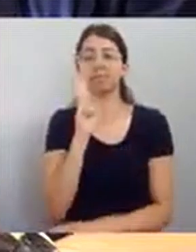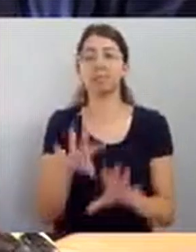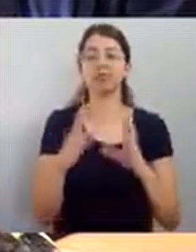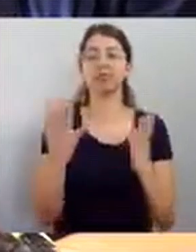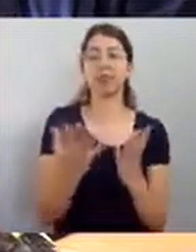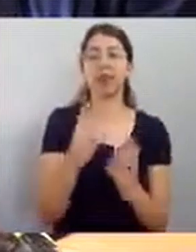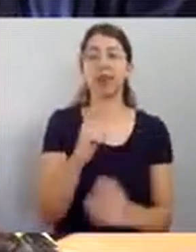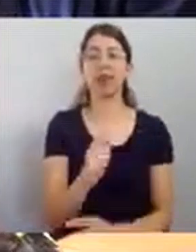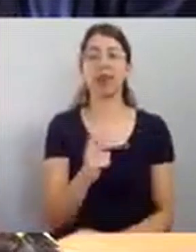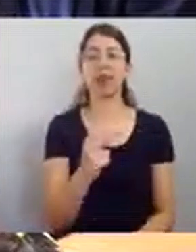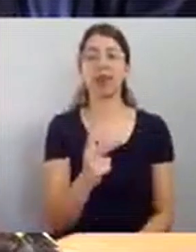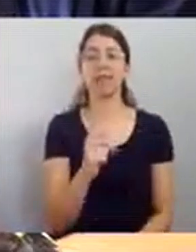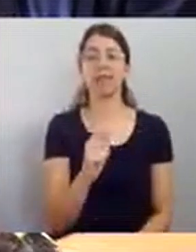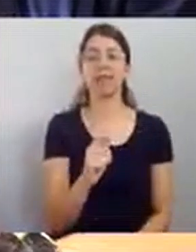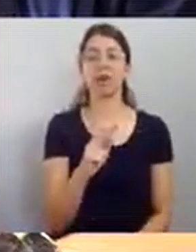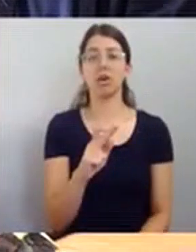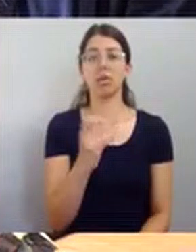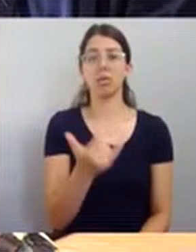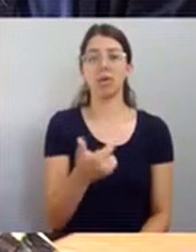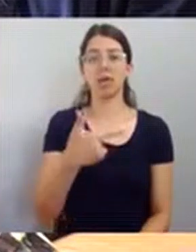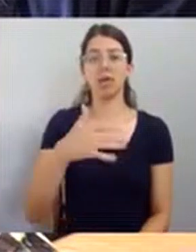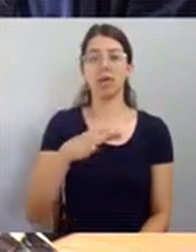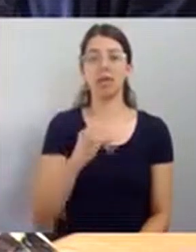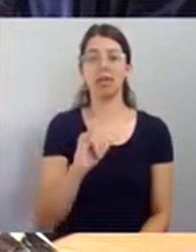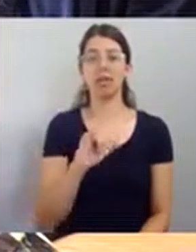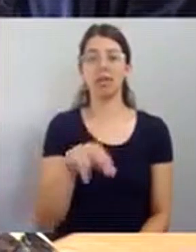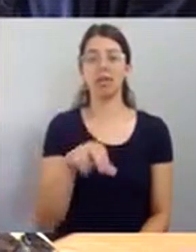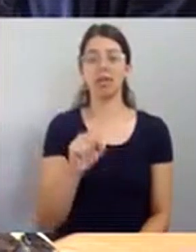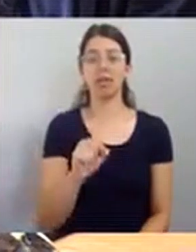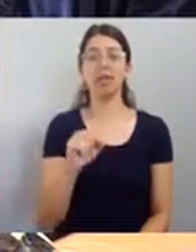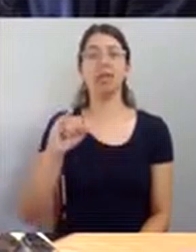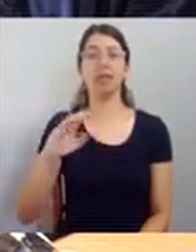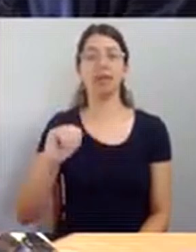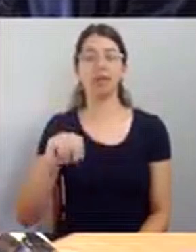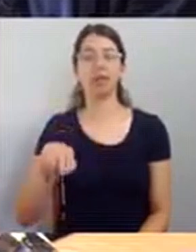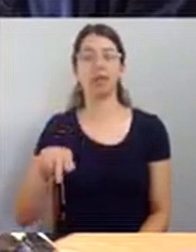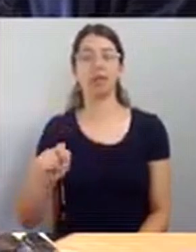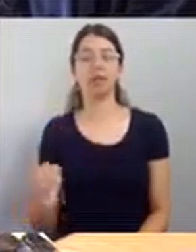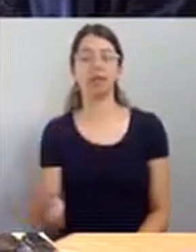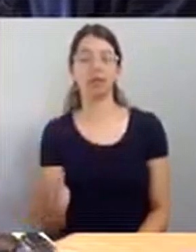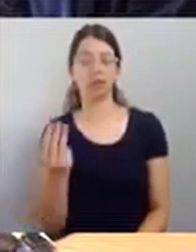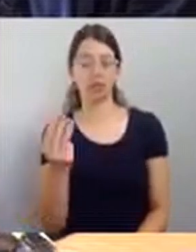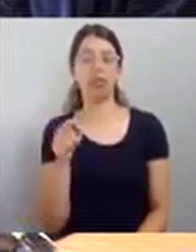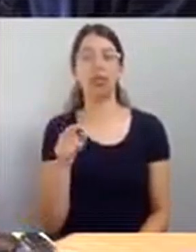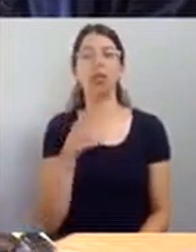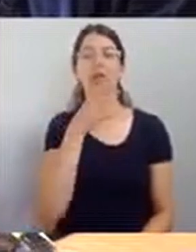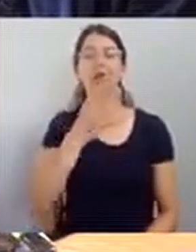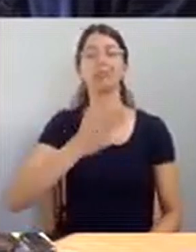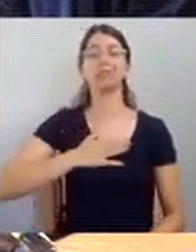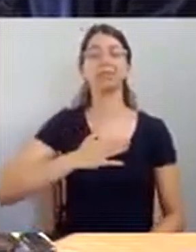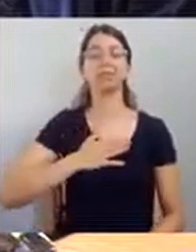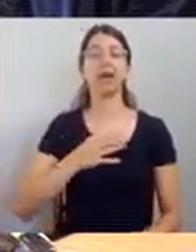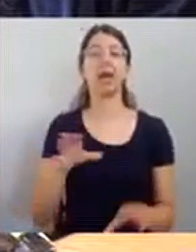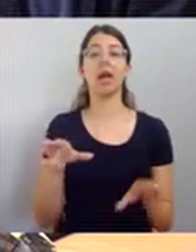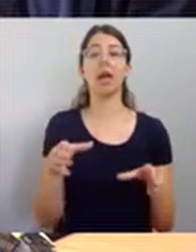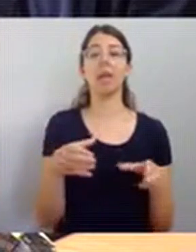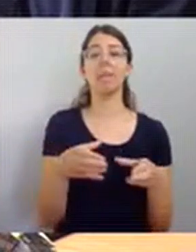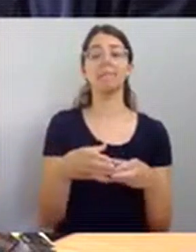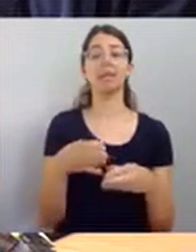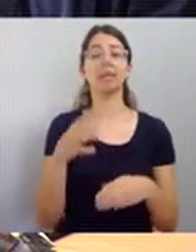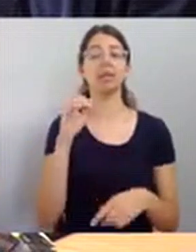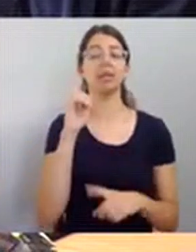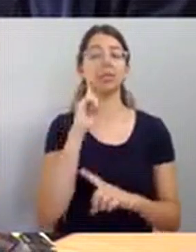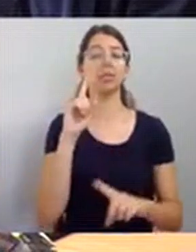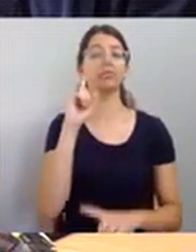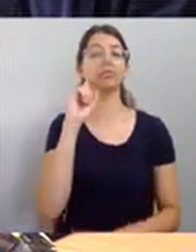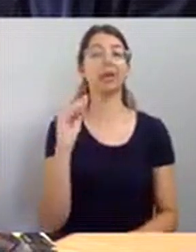New, Álvaro Covões, vem de peito feito anunciar que a banda mais cara do festival é o Ministro das Finanças. Não